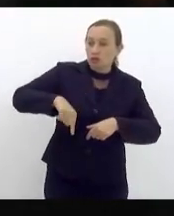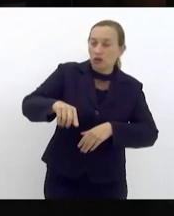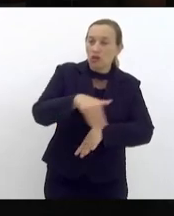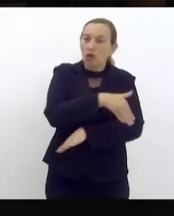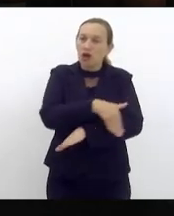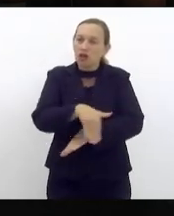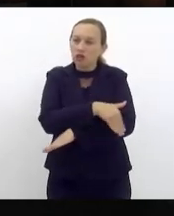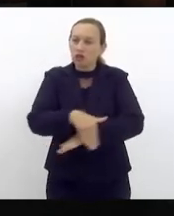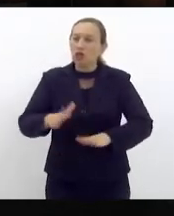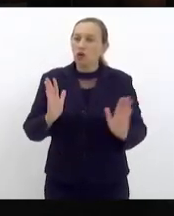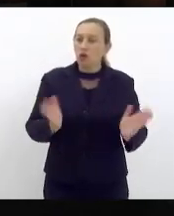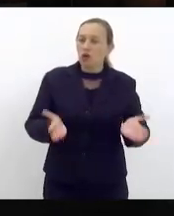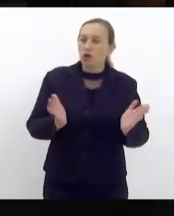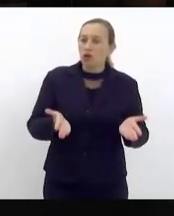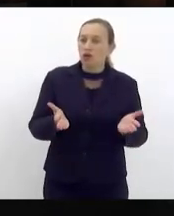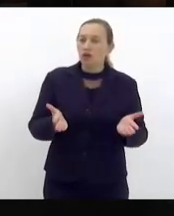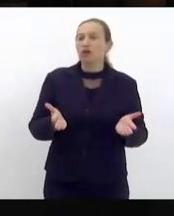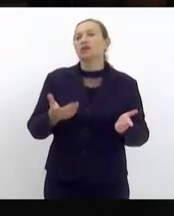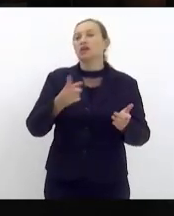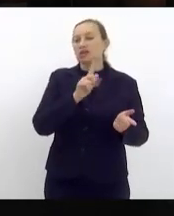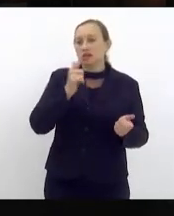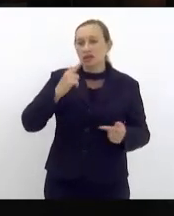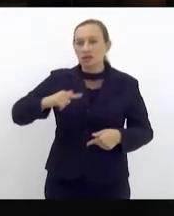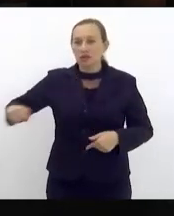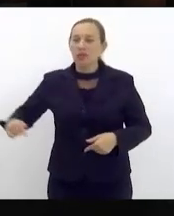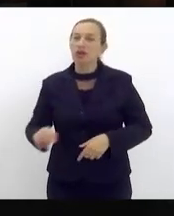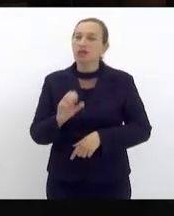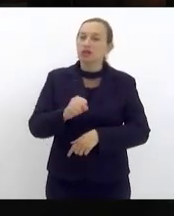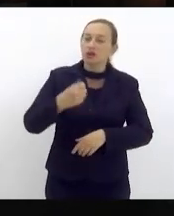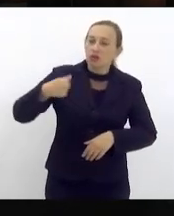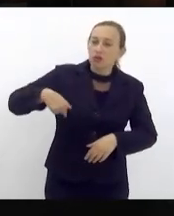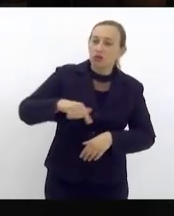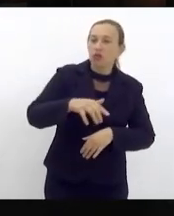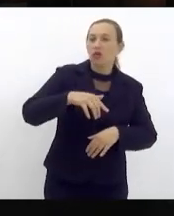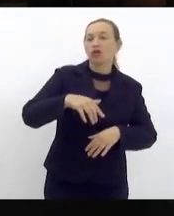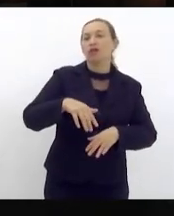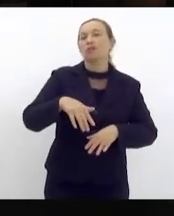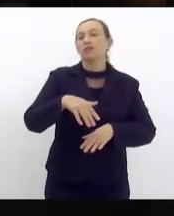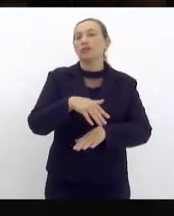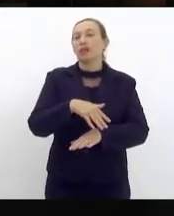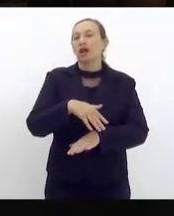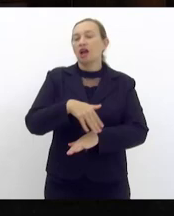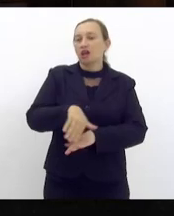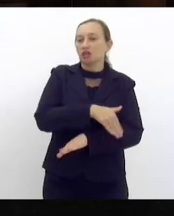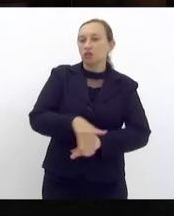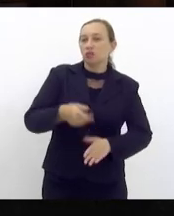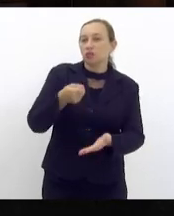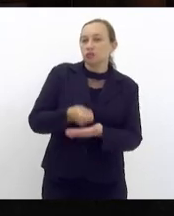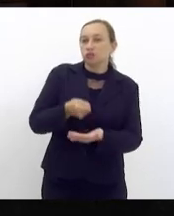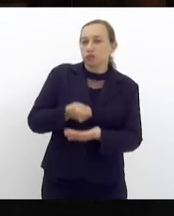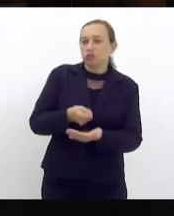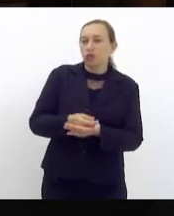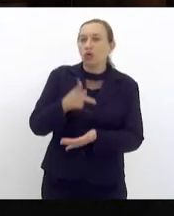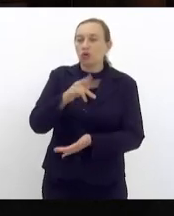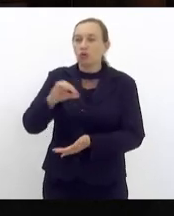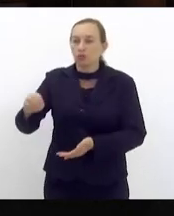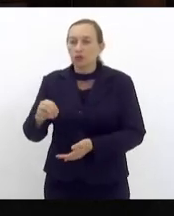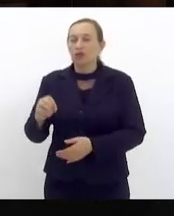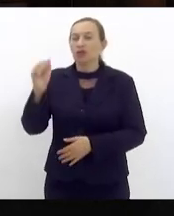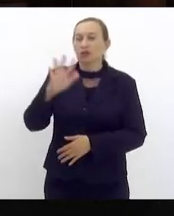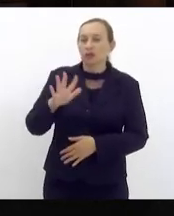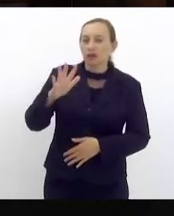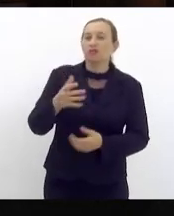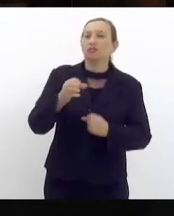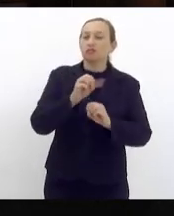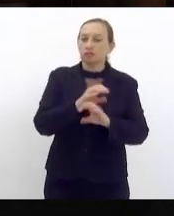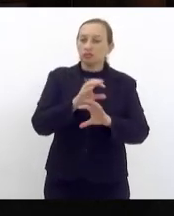essa semana mesmo ouve ato e Assembleia do CEP exigindo o piso Nacional mas é também o reforço da comunidade